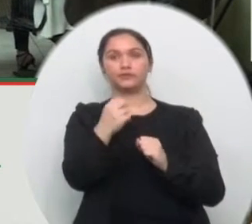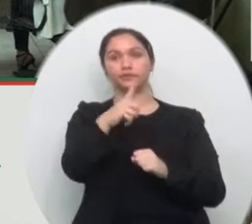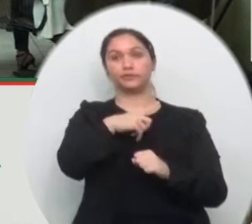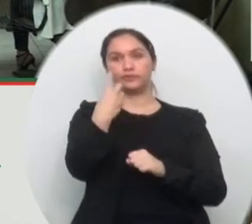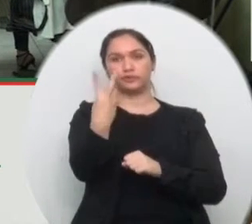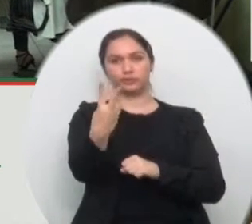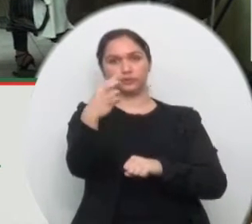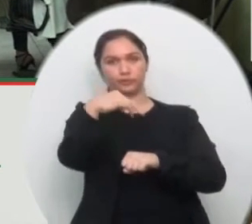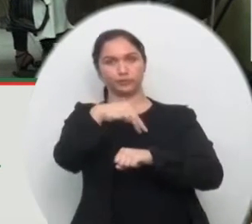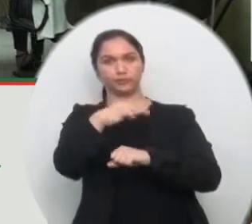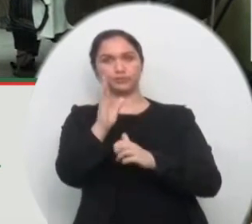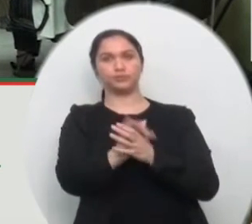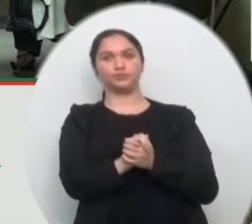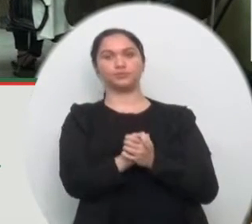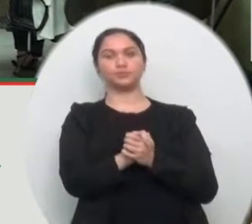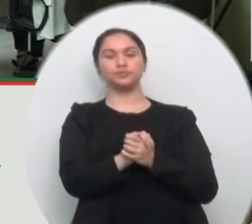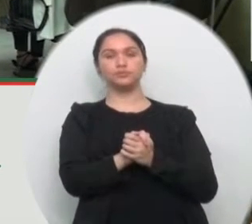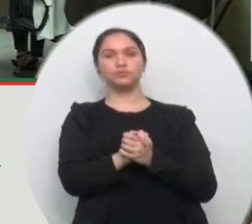2 minutos.